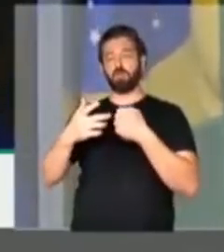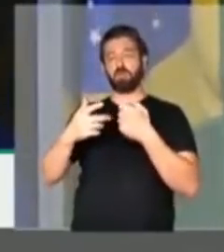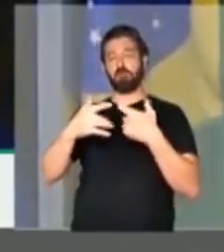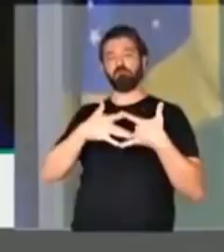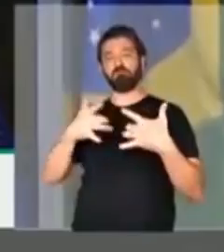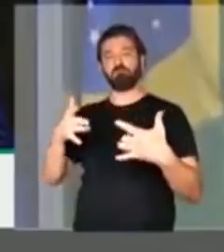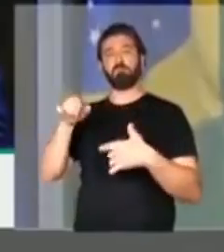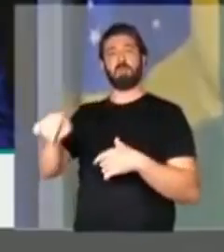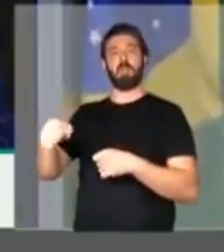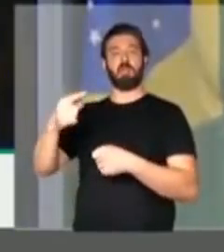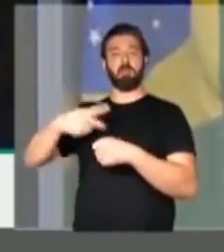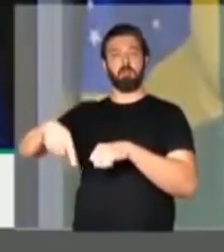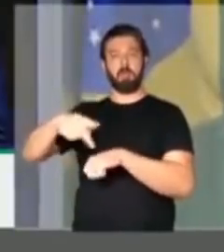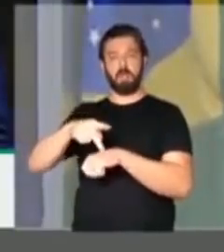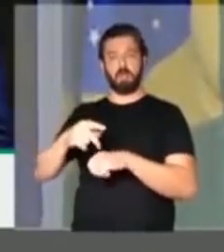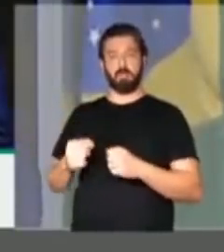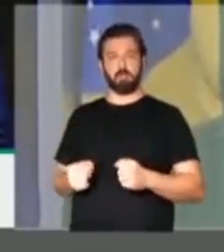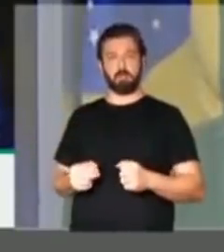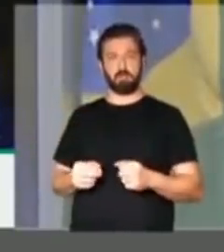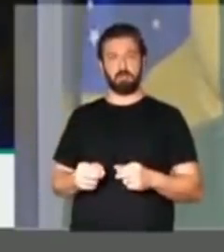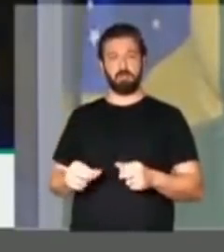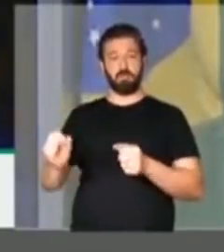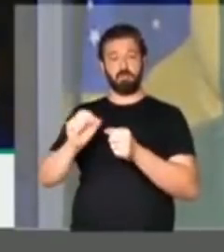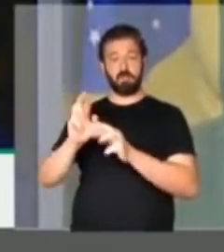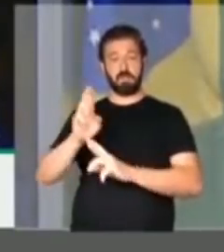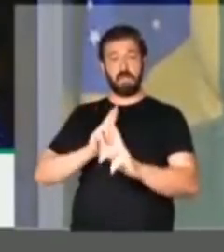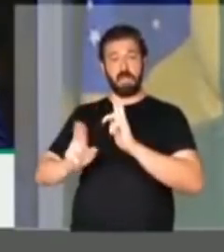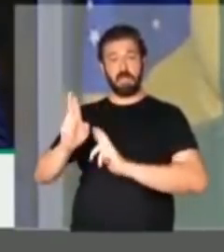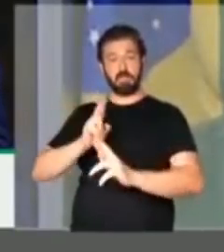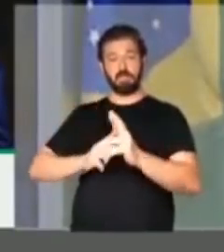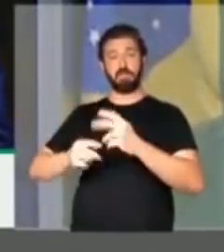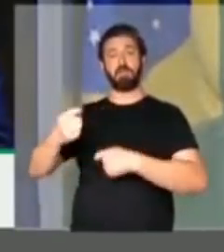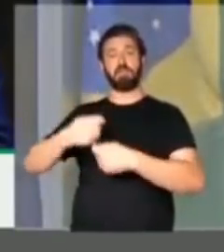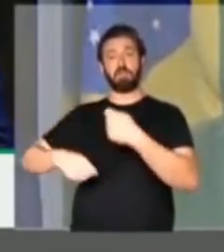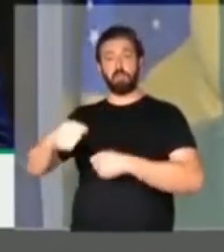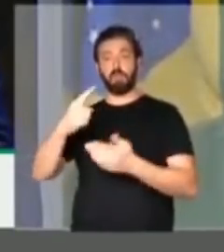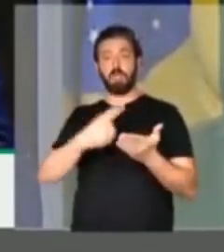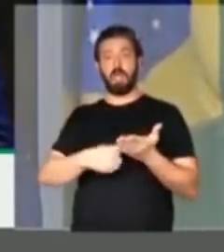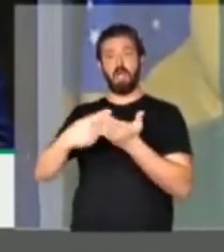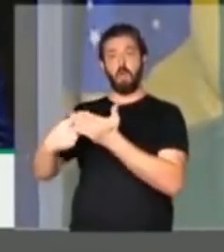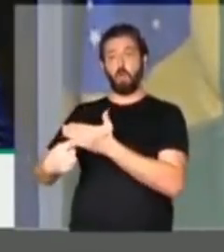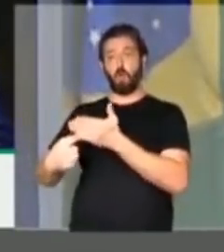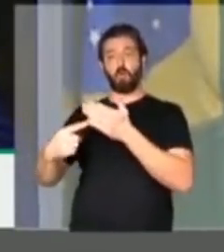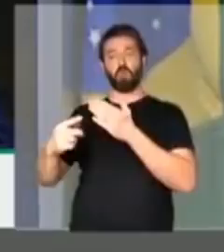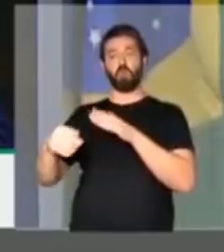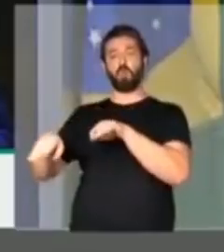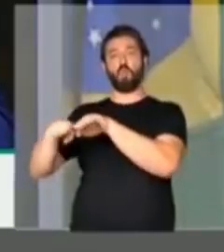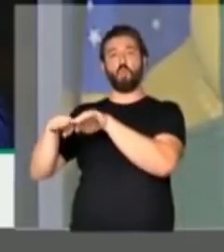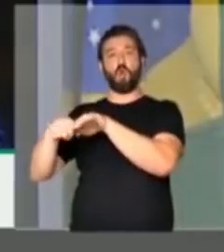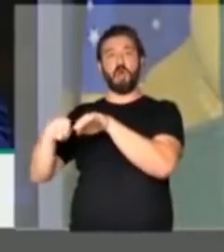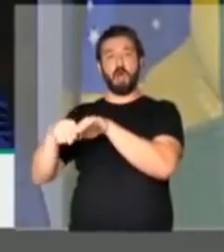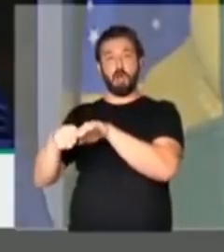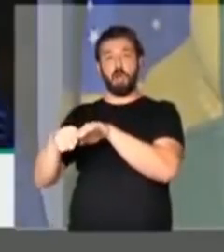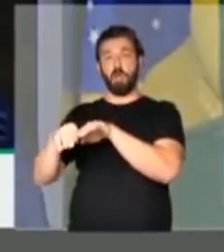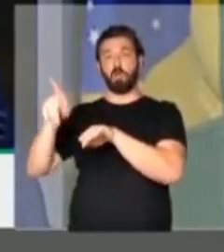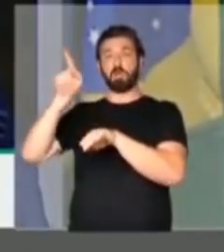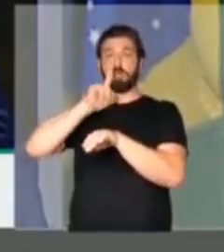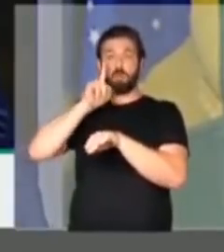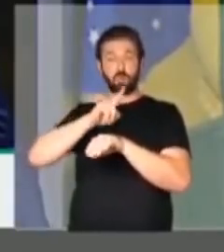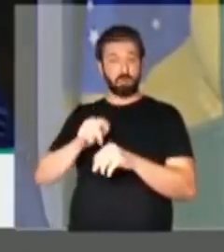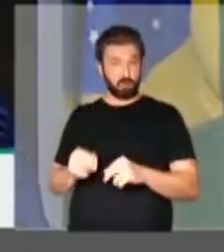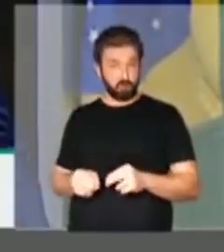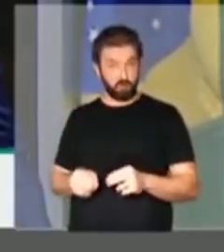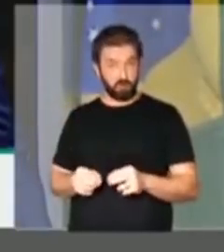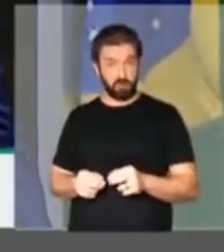país. Está incrementando as relações comerciais através de acordos bilaterais com essa potência que é os Estados